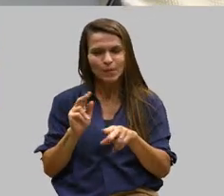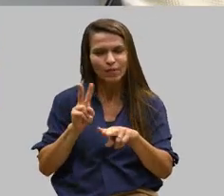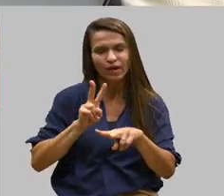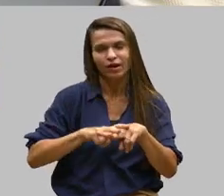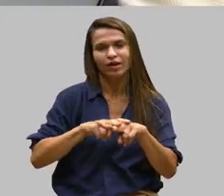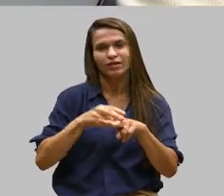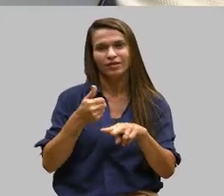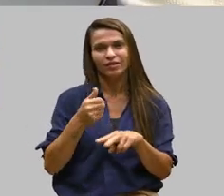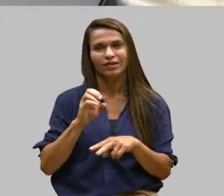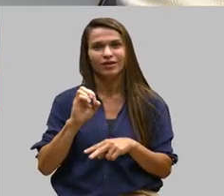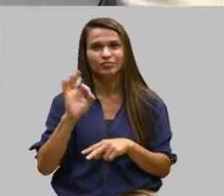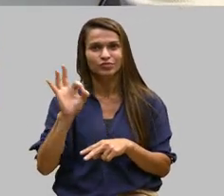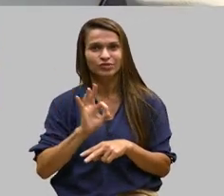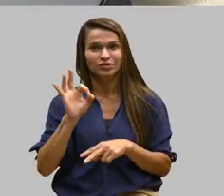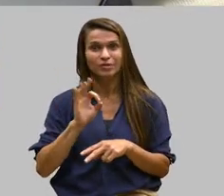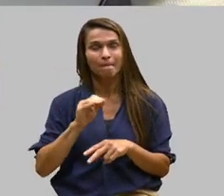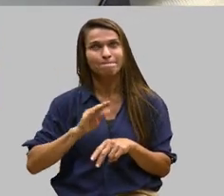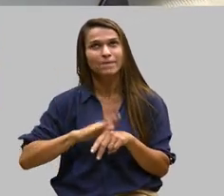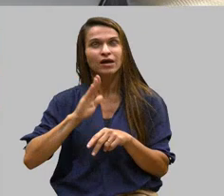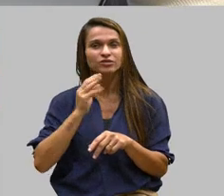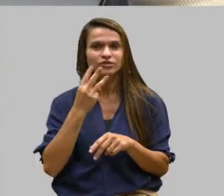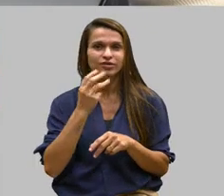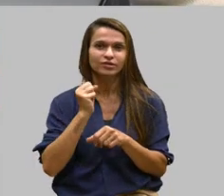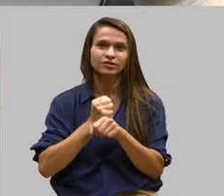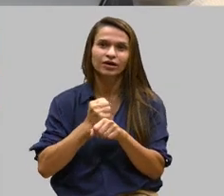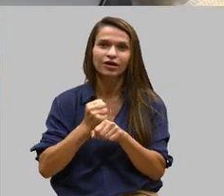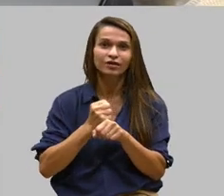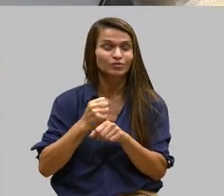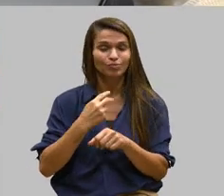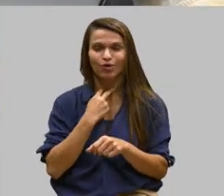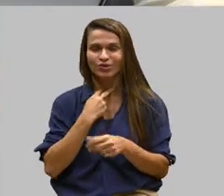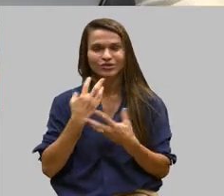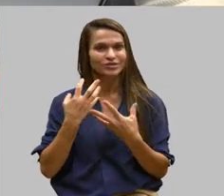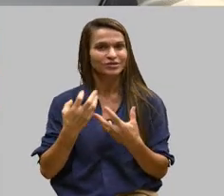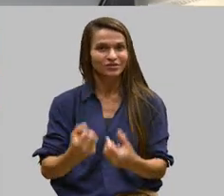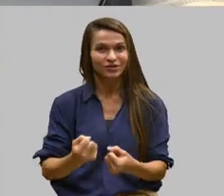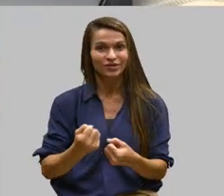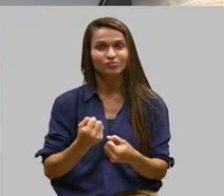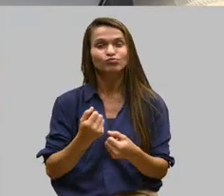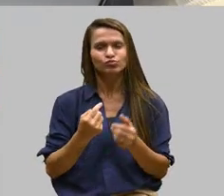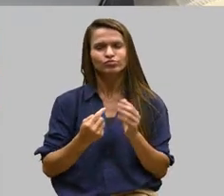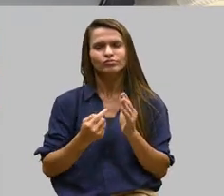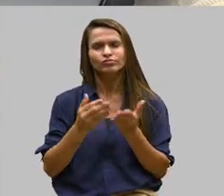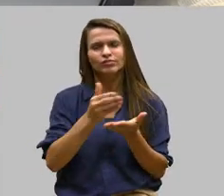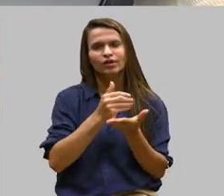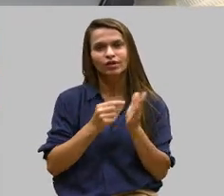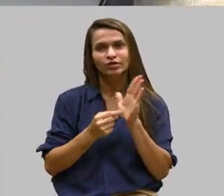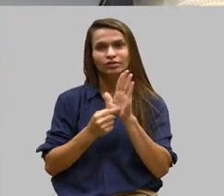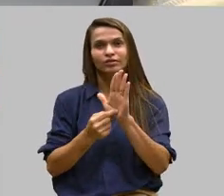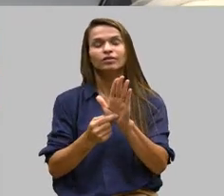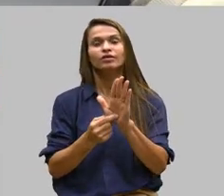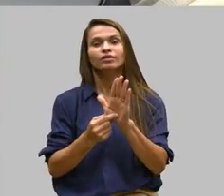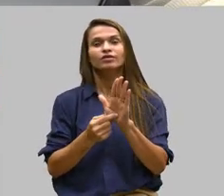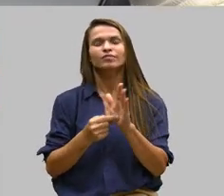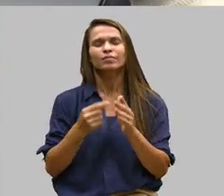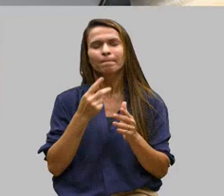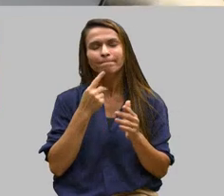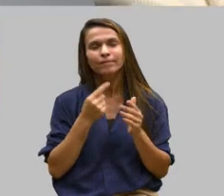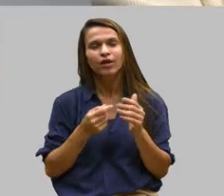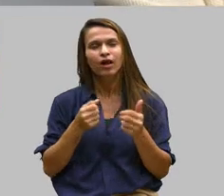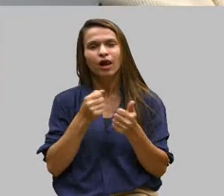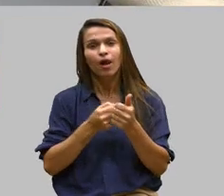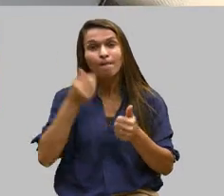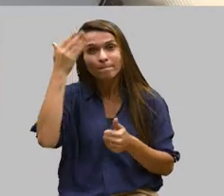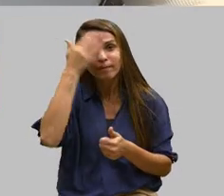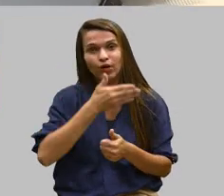mais de 30 anos e a gente aceita isso Não podemos aceitar isso e tem dois dados estarecedores né que justifica a existência dessa luta e que a gente